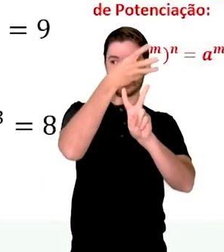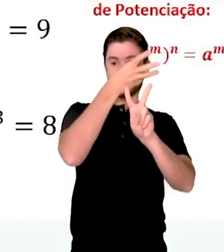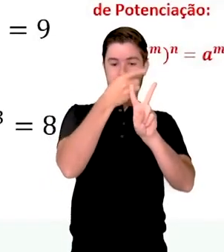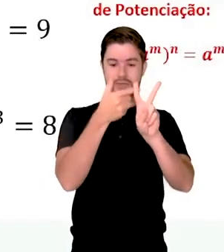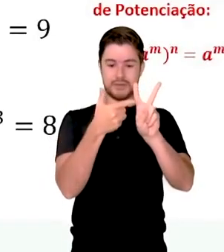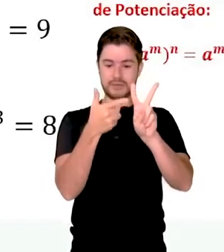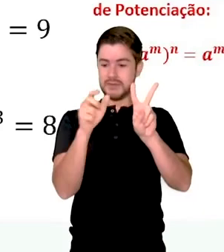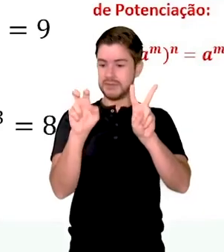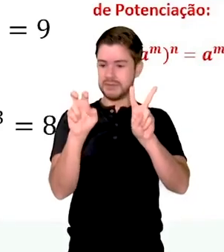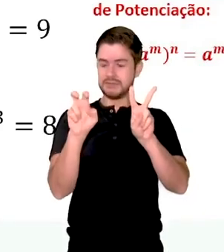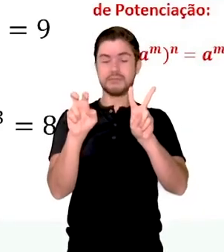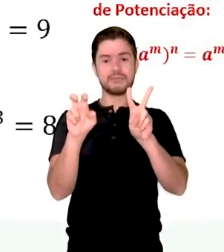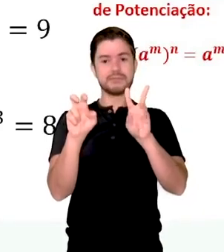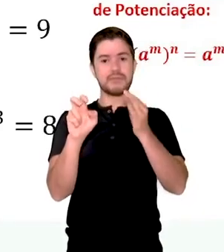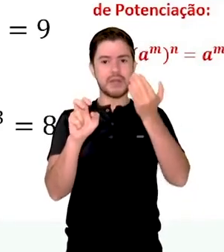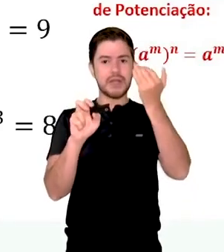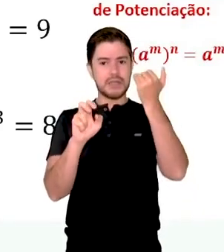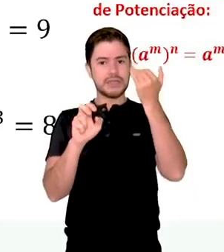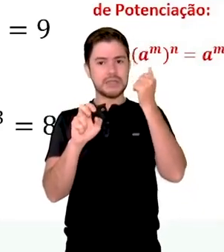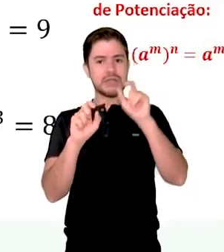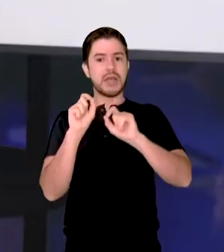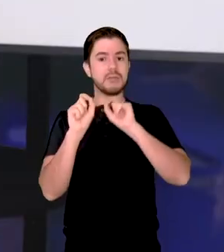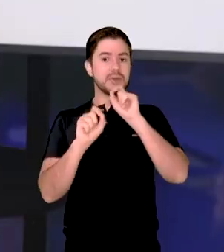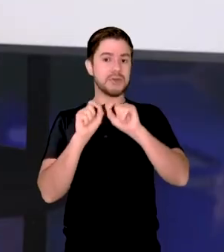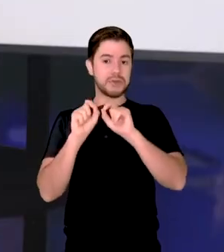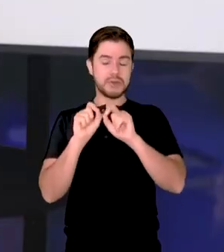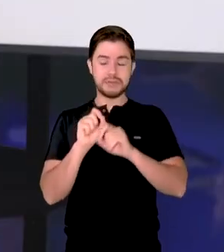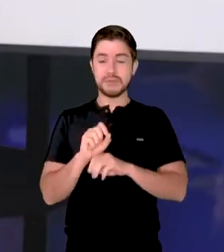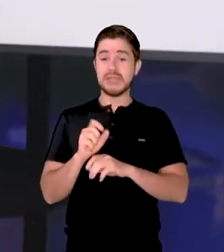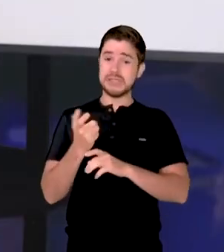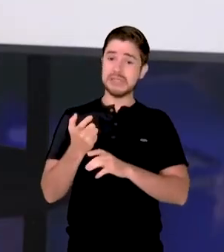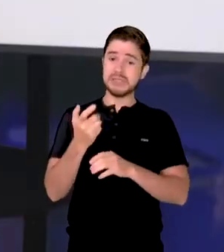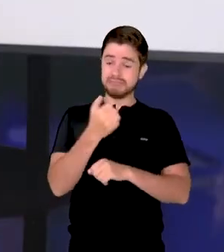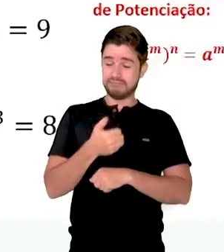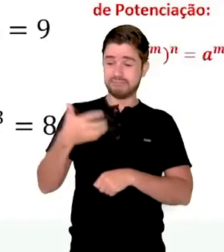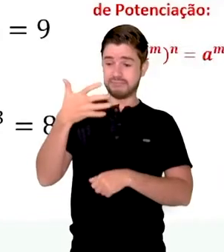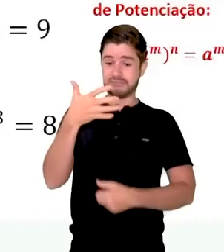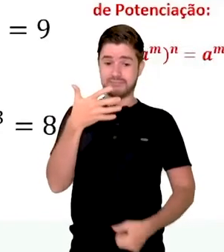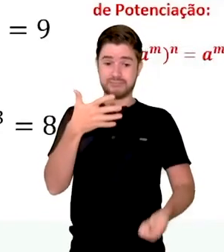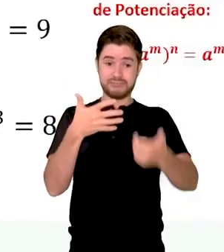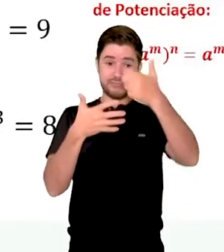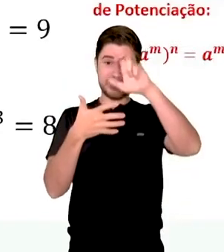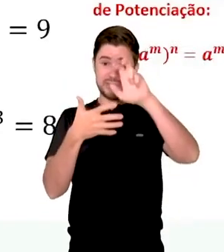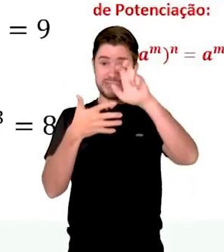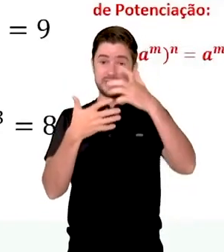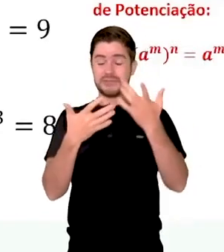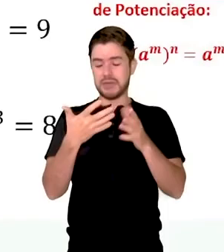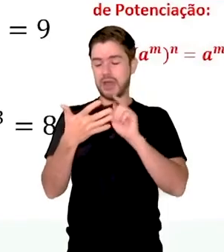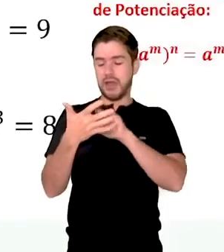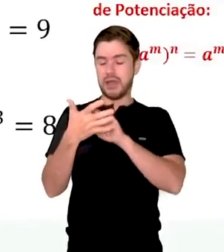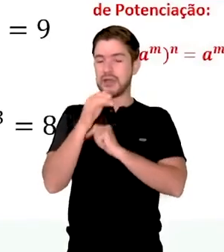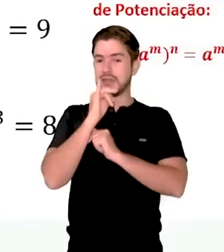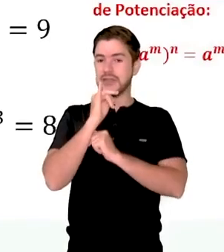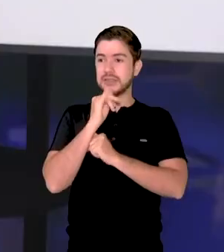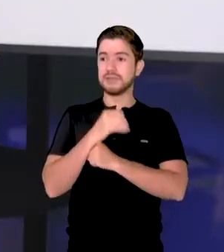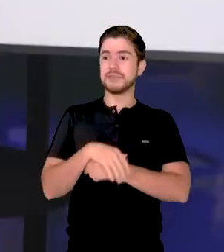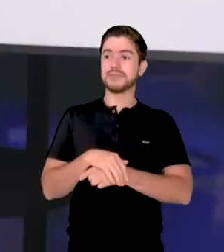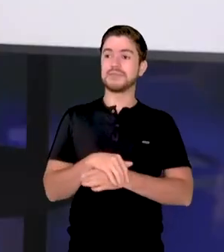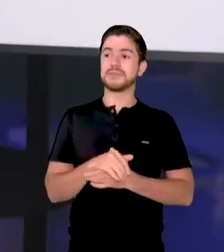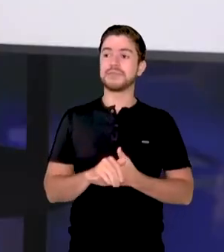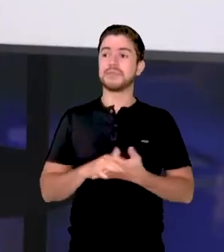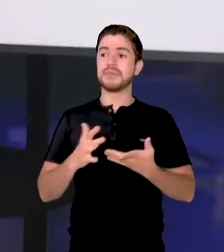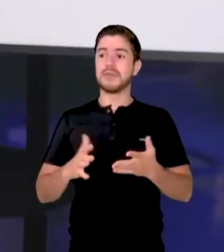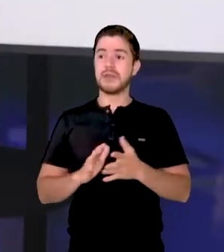fechado eu sei que 25 é uma potência quadrática de cinco então raiz cúbica de 5 ao quadrado e